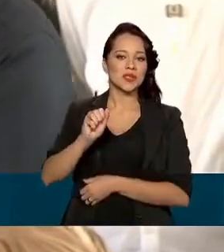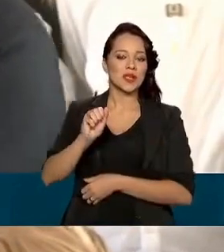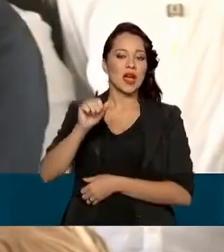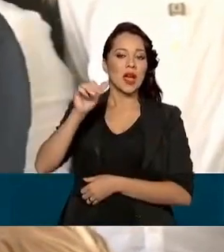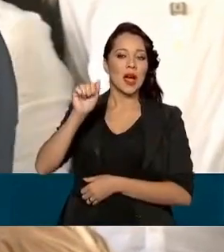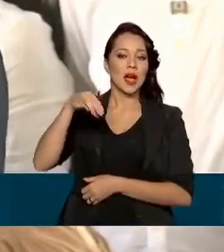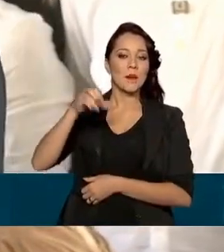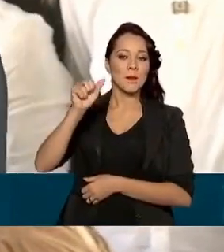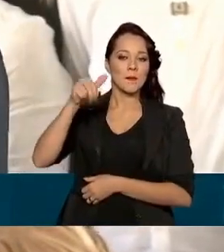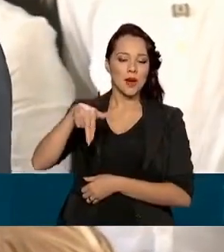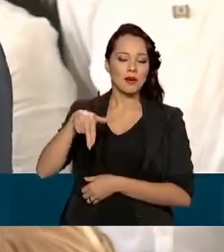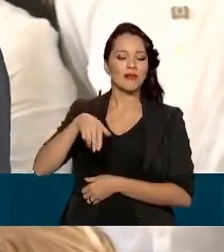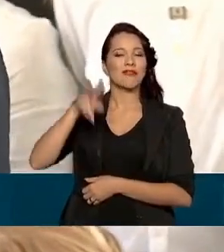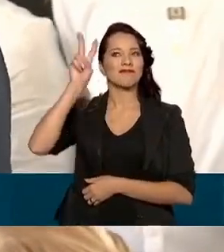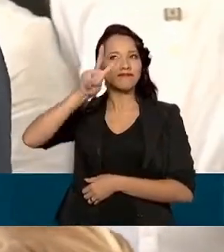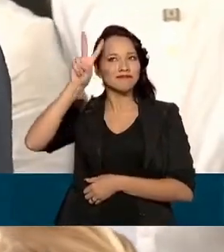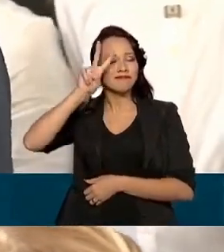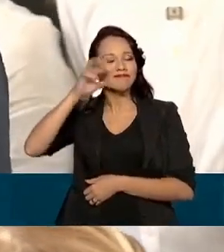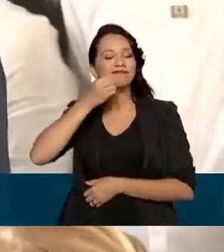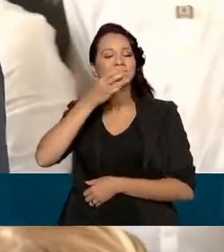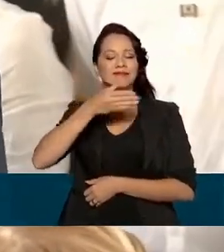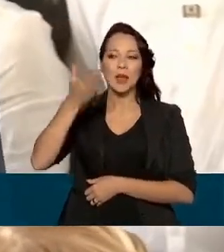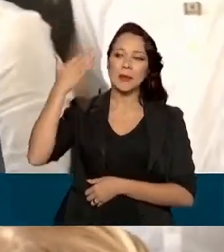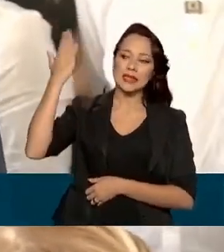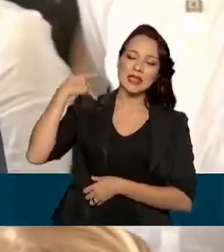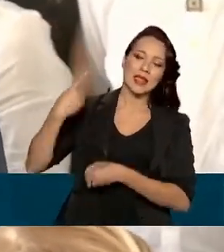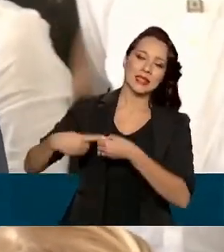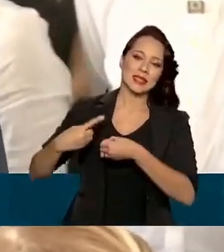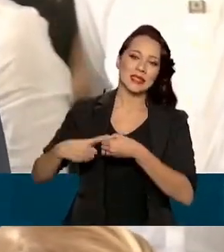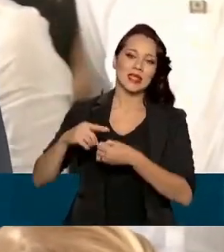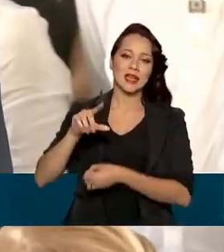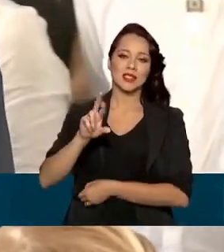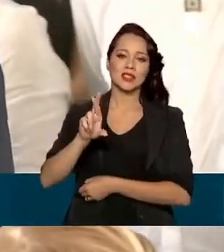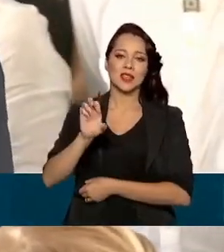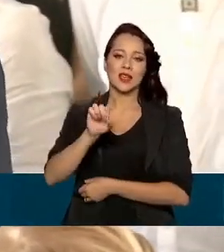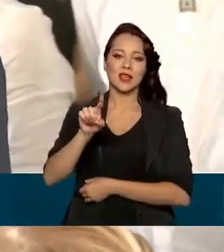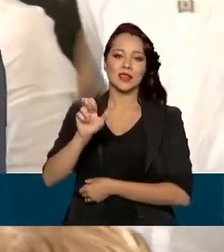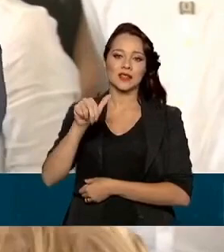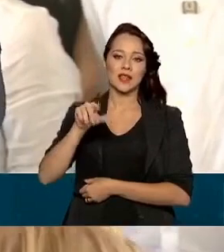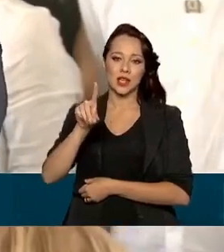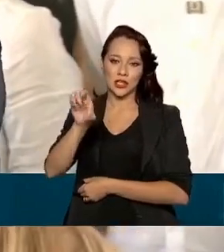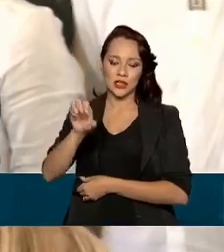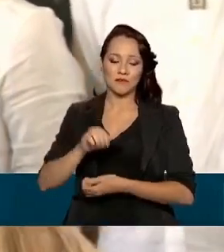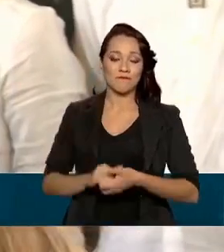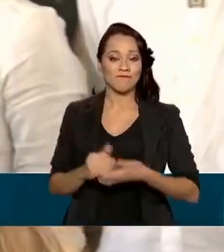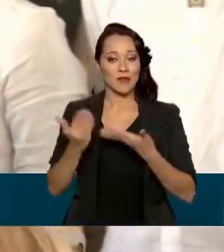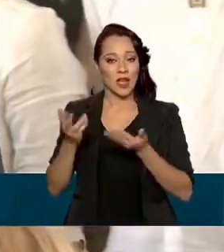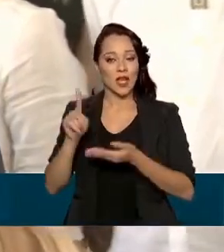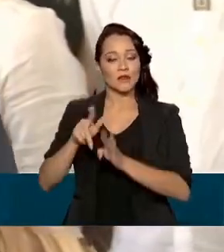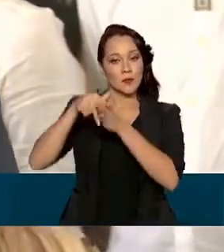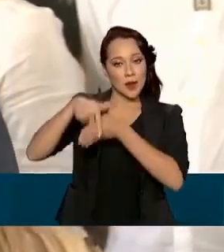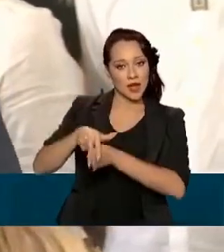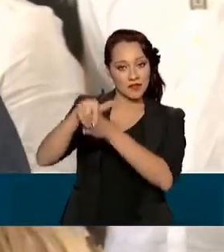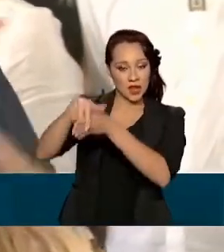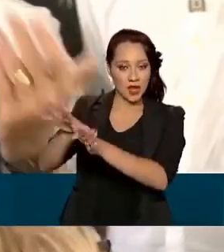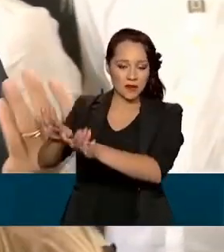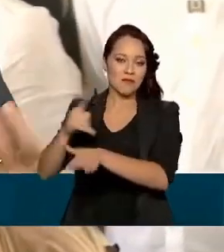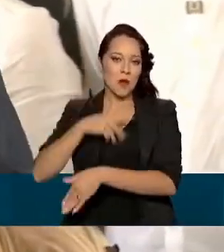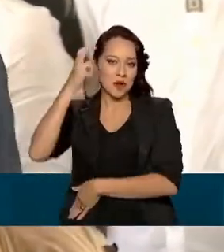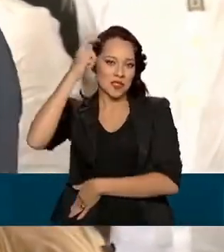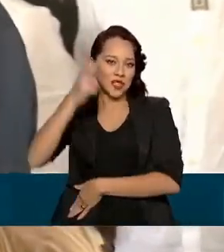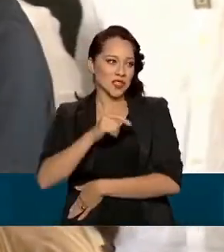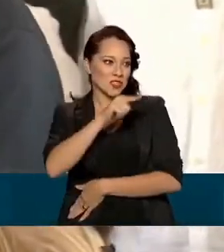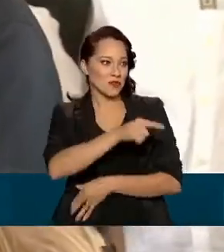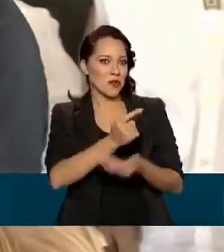que trago de boas memórias lá na cidade de Resende. Obviamente, ele foi para a cavalaria, eu, mais inteligente, fui